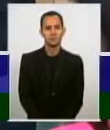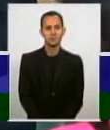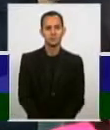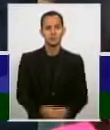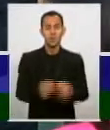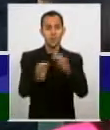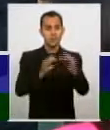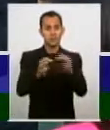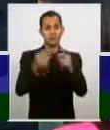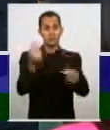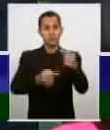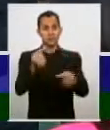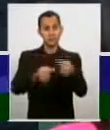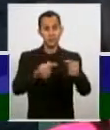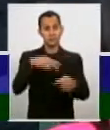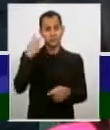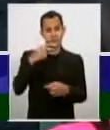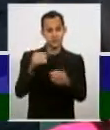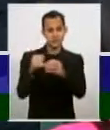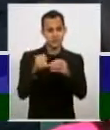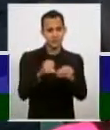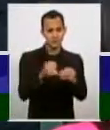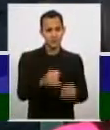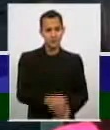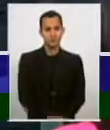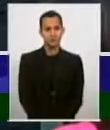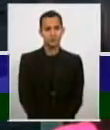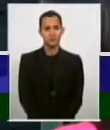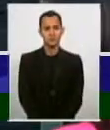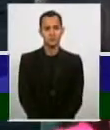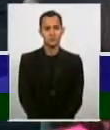Ah, o projeto está em discussão, vereador Isaac.